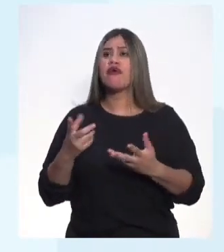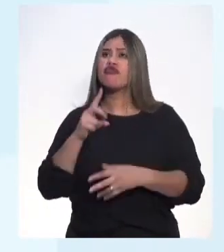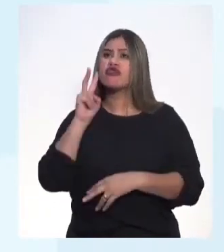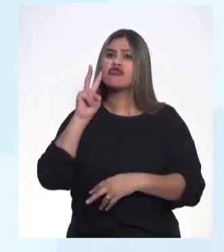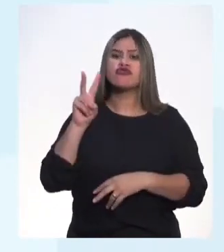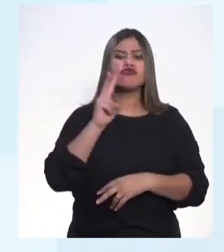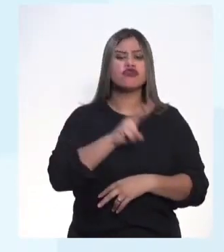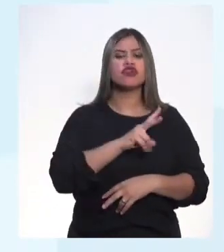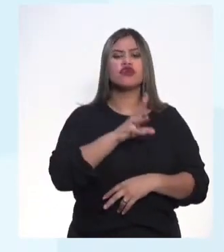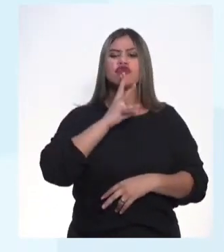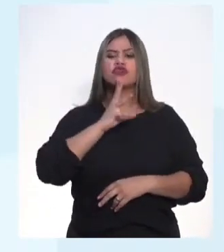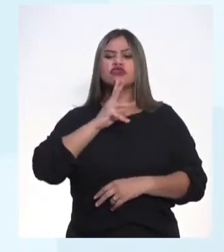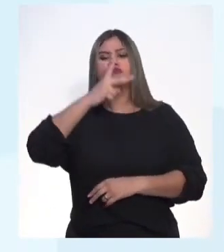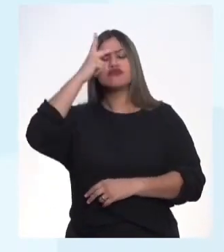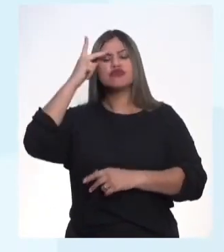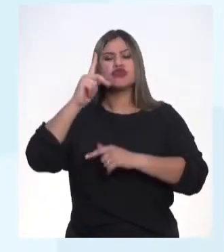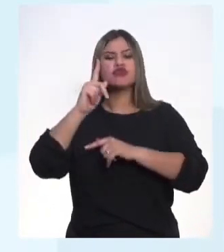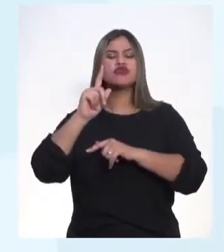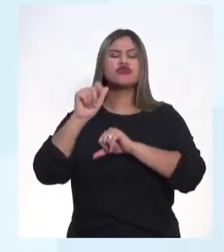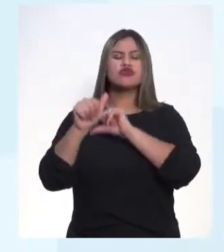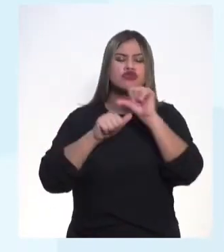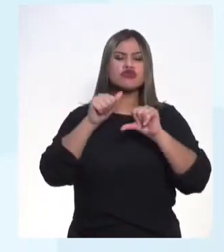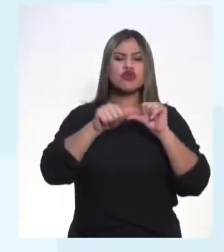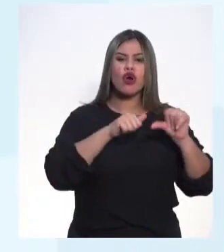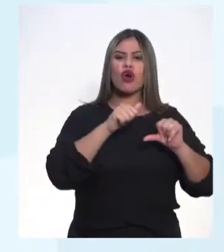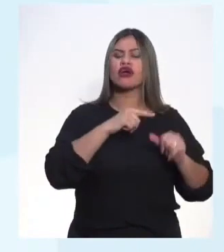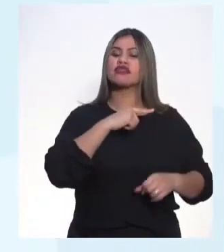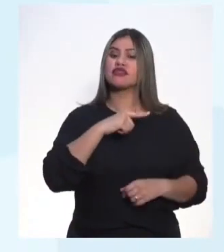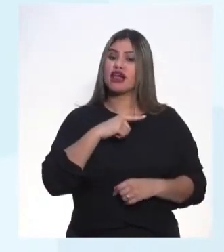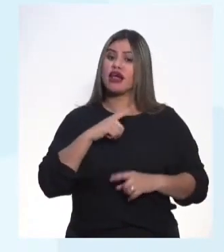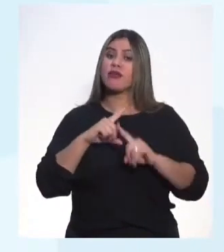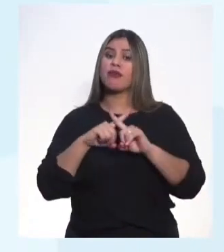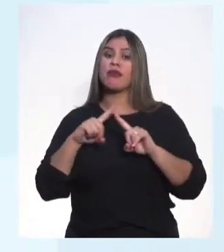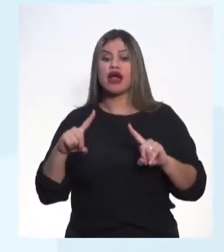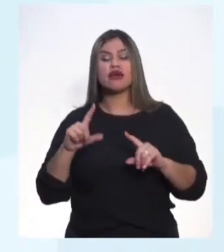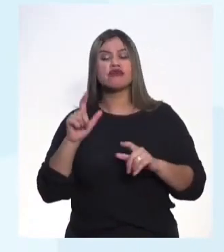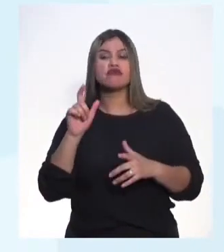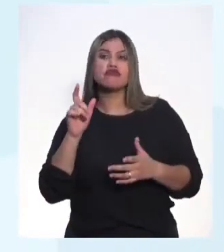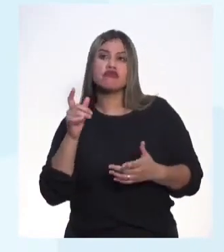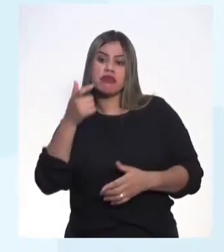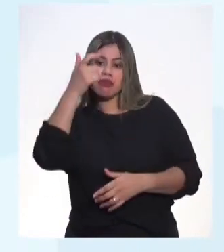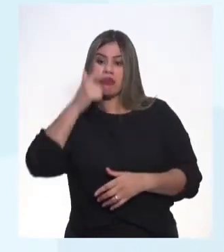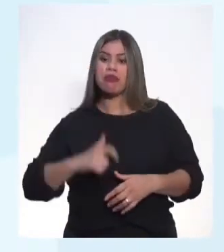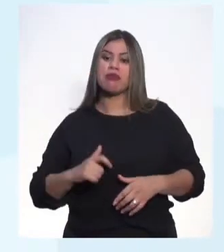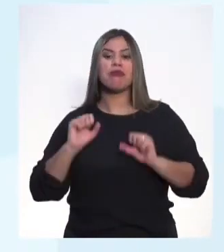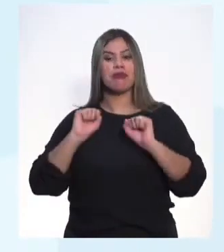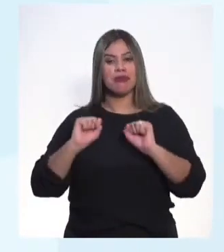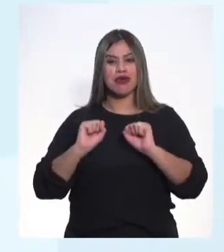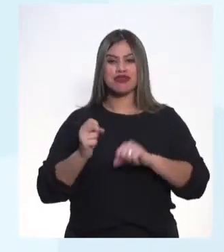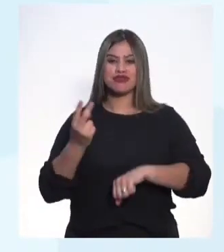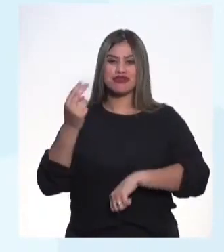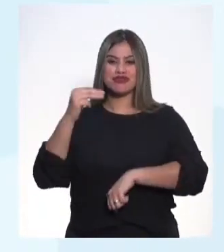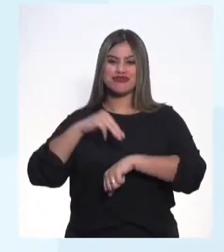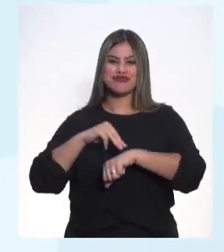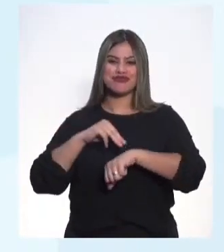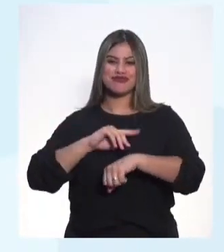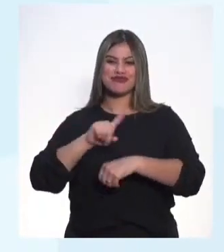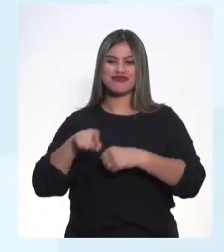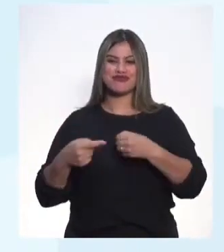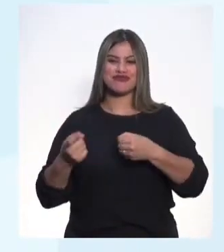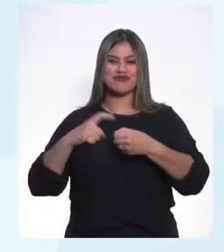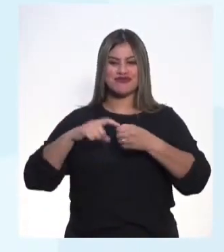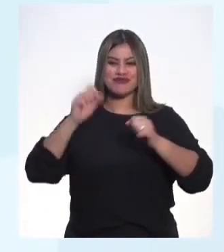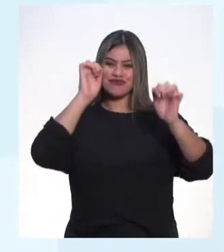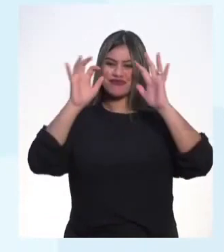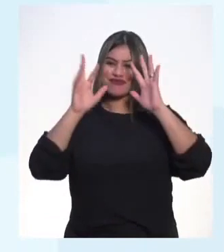vocês conheceram que mudaram muito? Né, vocês podem dar exemplo e também falem sobre vocês. Nós temos 2 minutos para